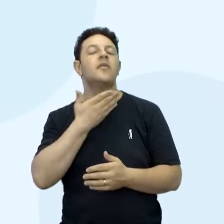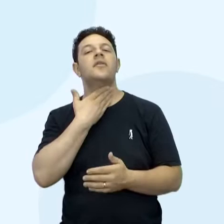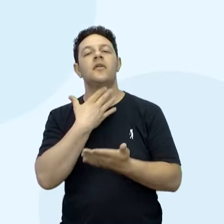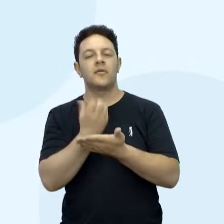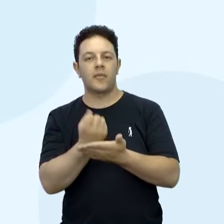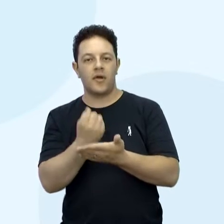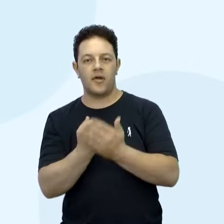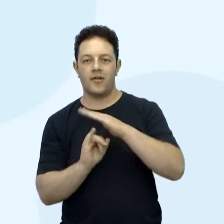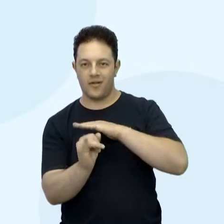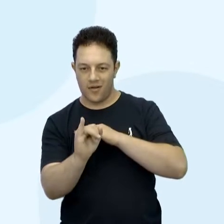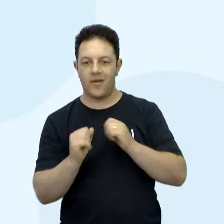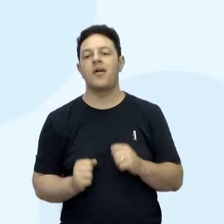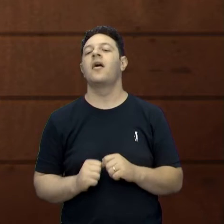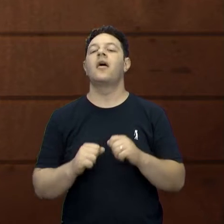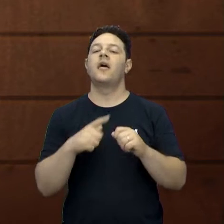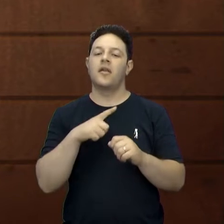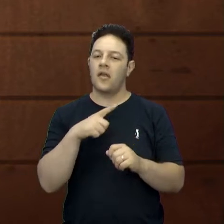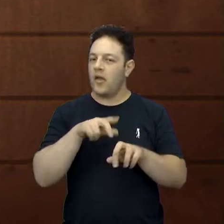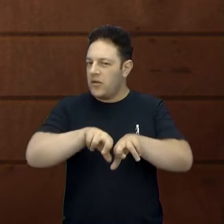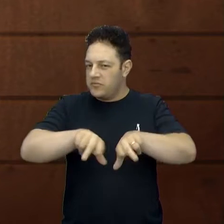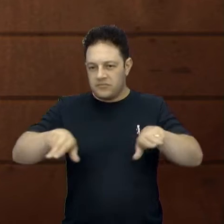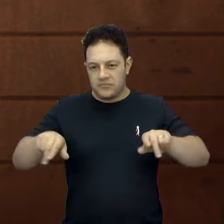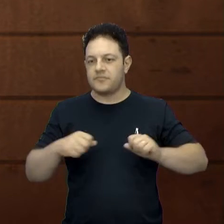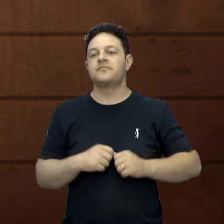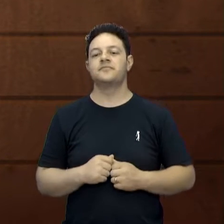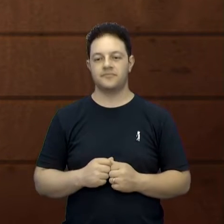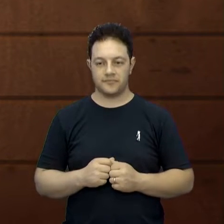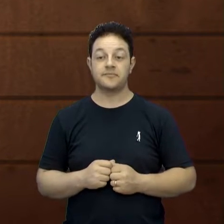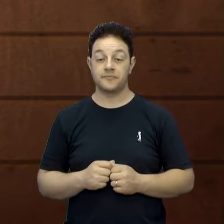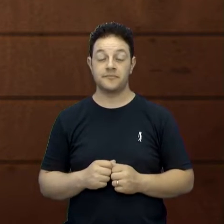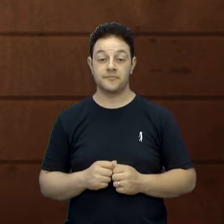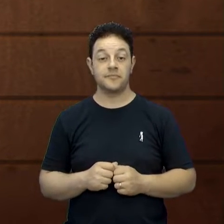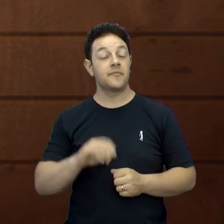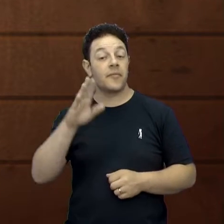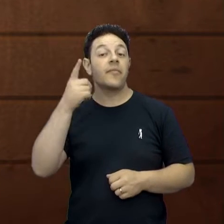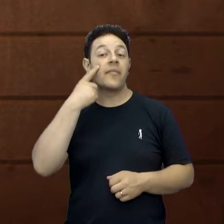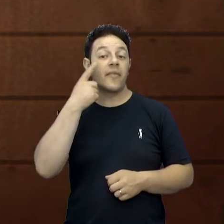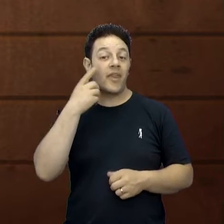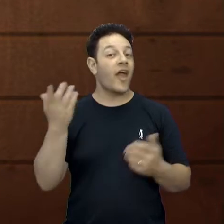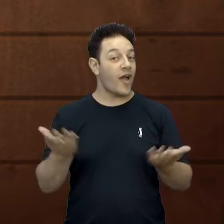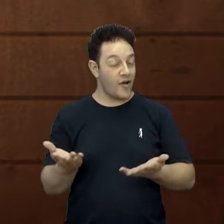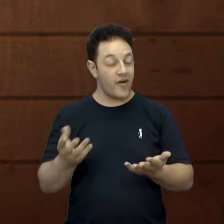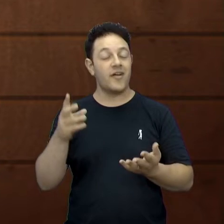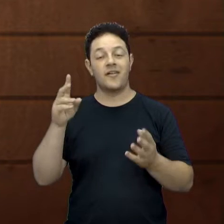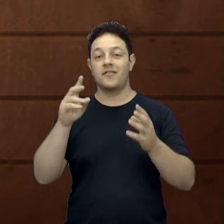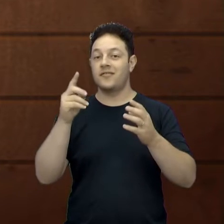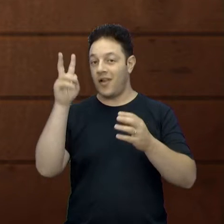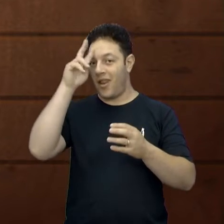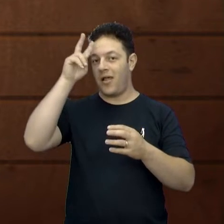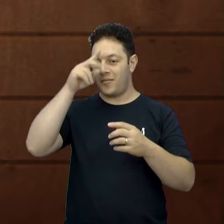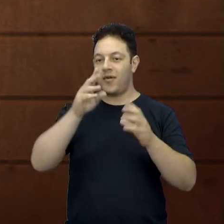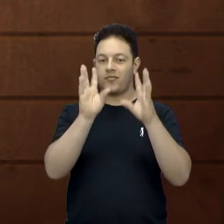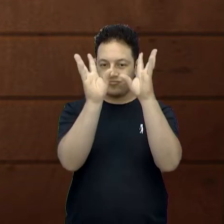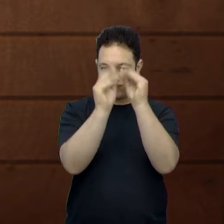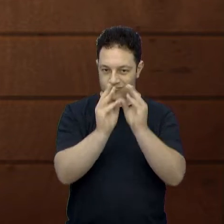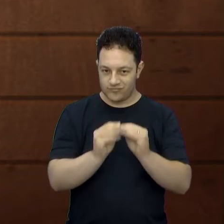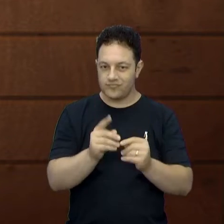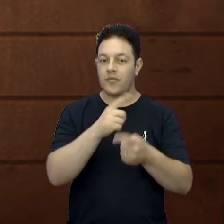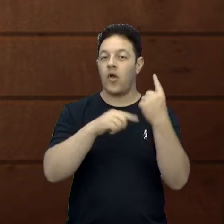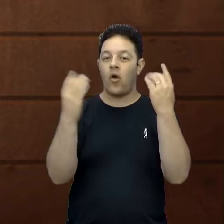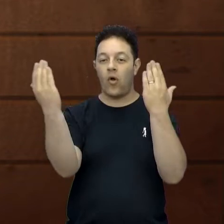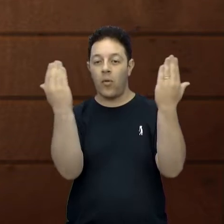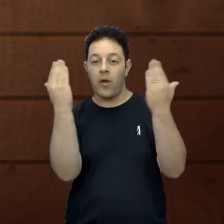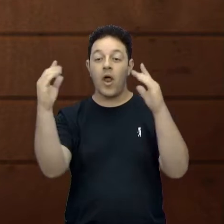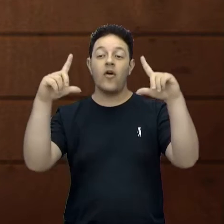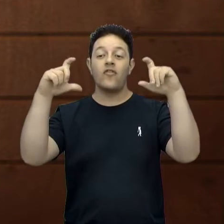de podcast, dentre outros, tá? Então, vamos fazer a nossa recapitulação fazendo uma comparação